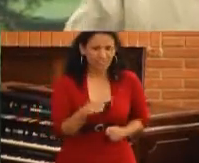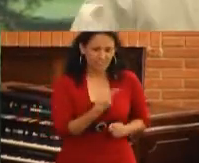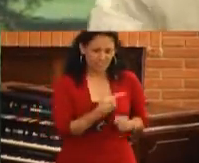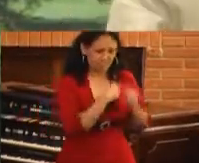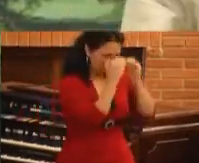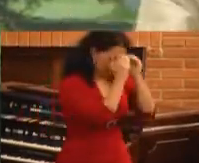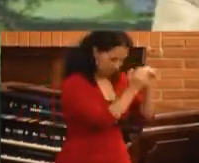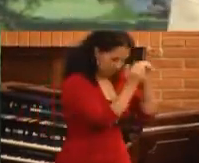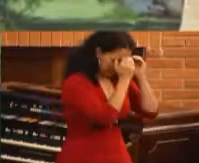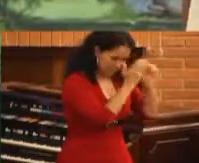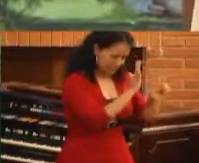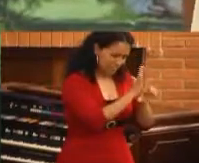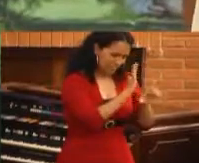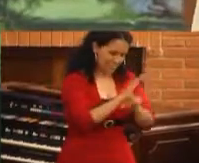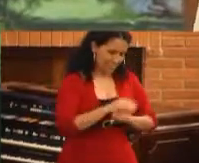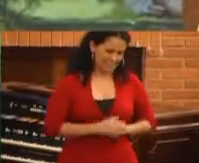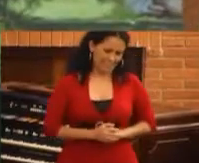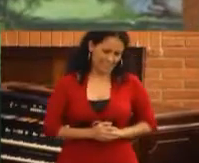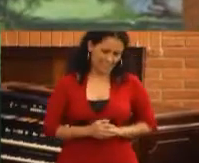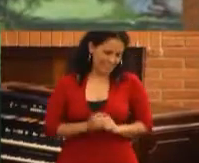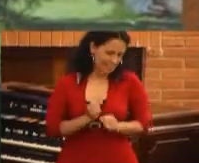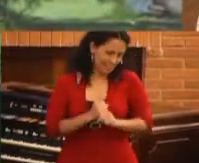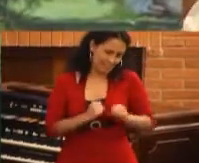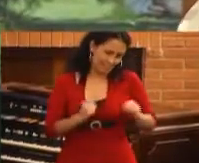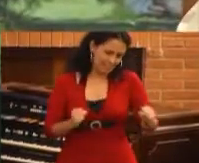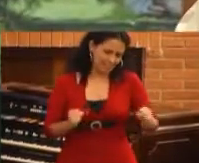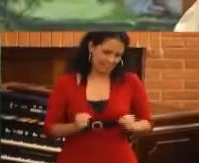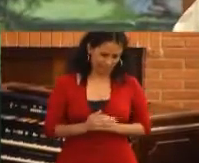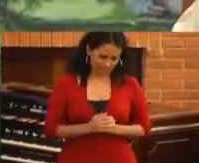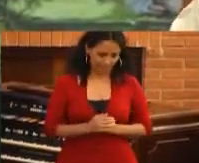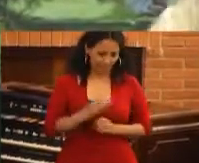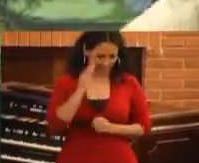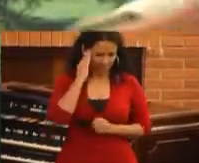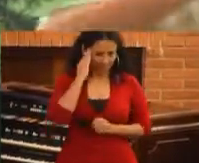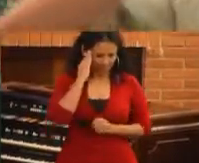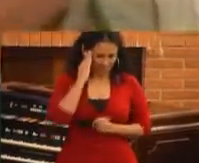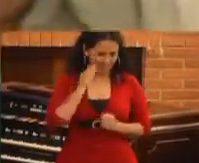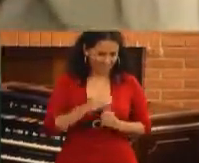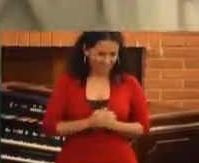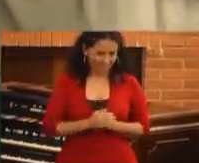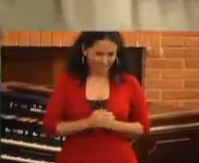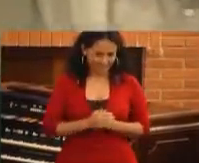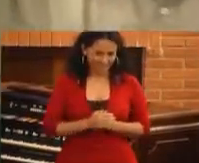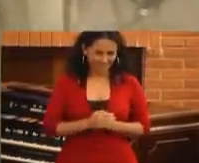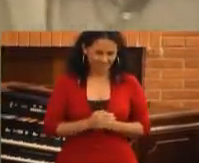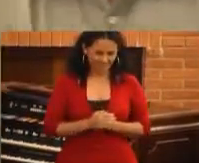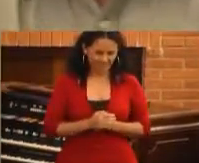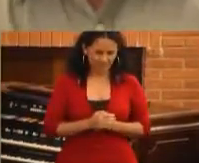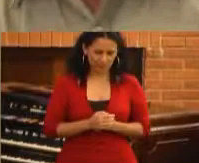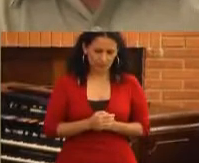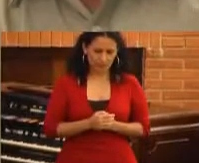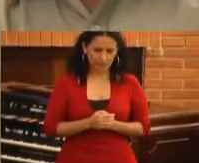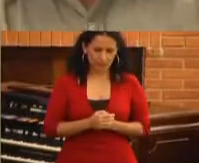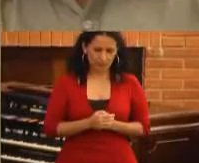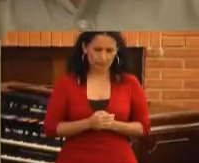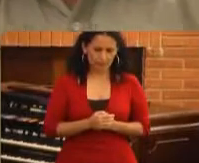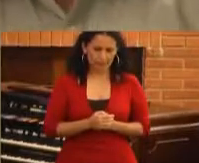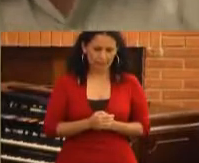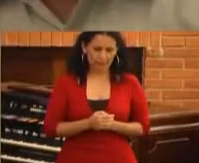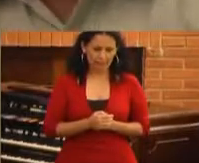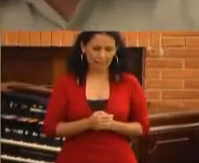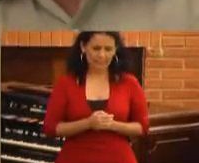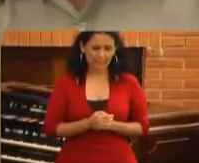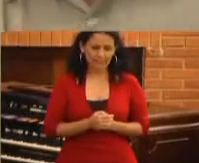Porque ele é extremamente possessivo e extremamente teomânico. Eu quero